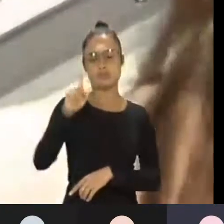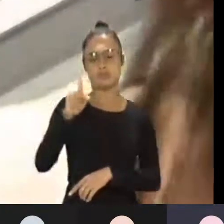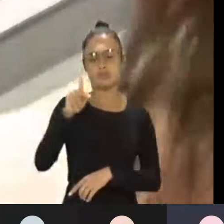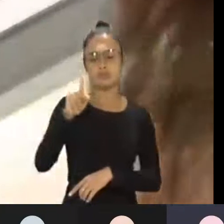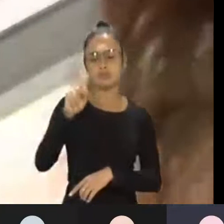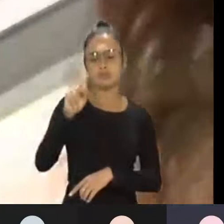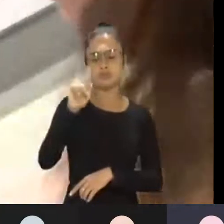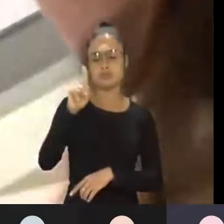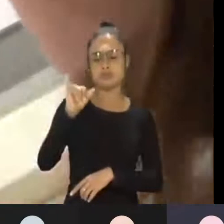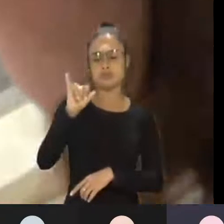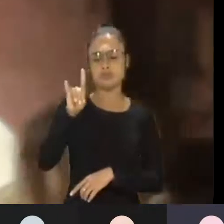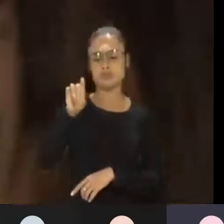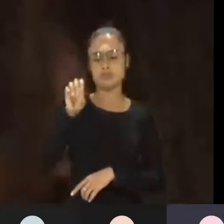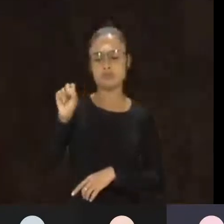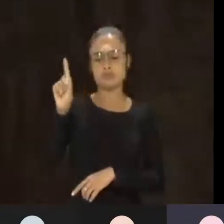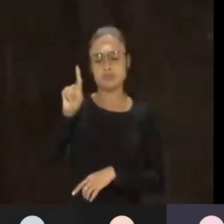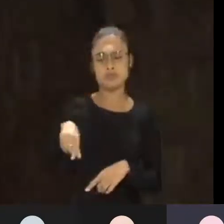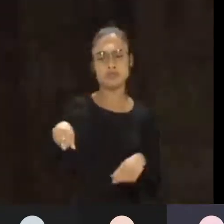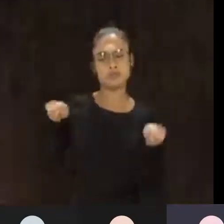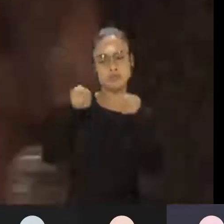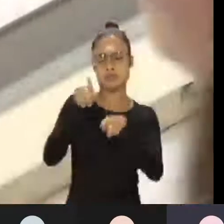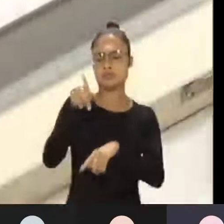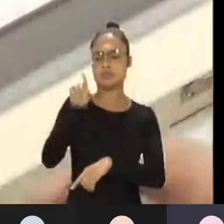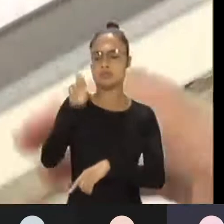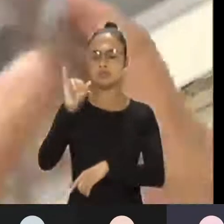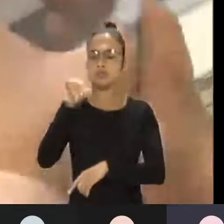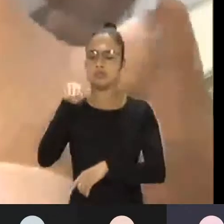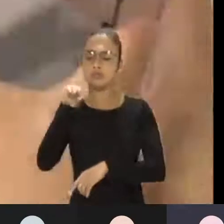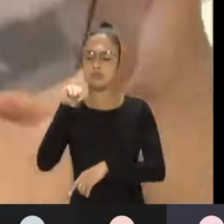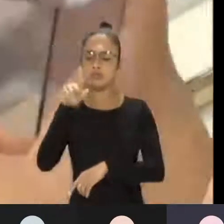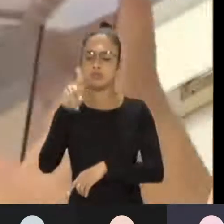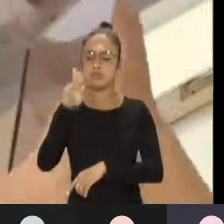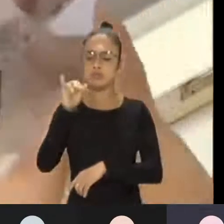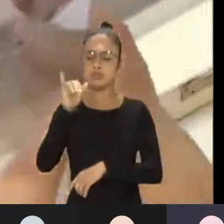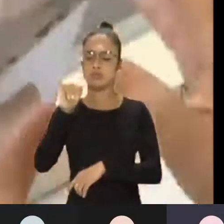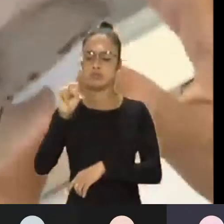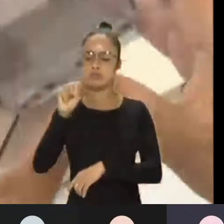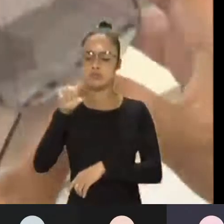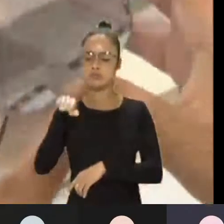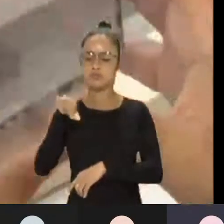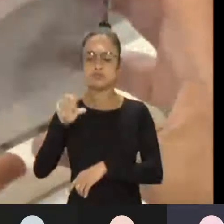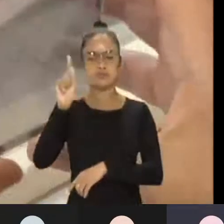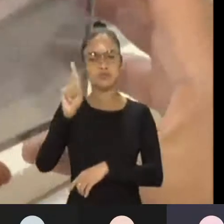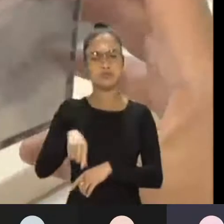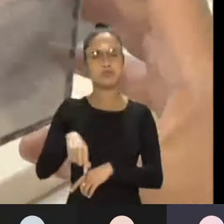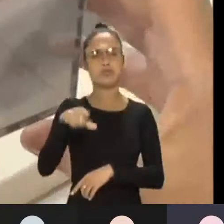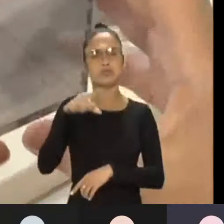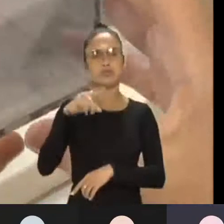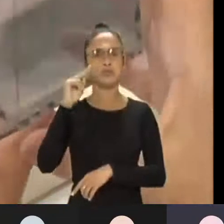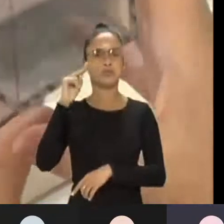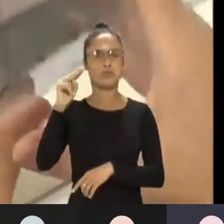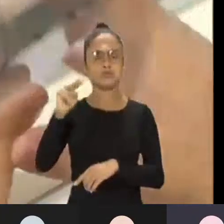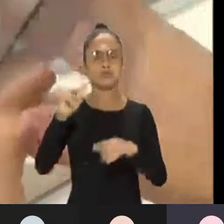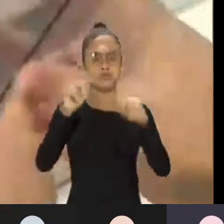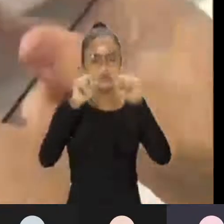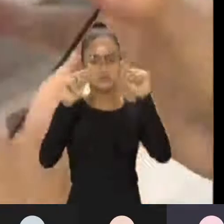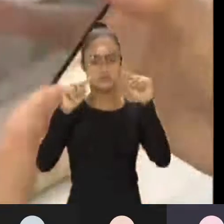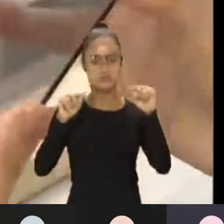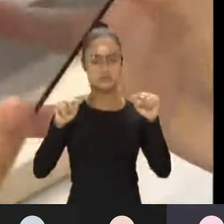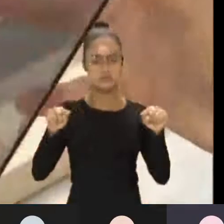Existem outras representações, né? Tem o prisma de base hexagonal, ó, ele é